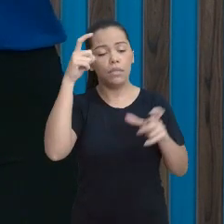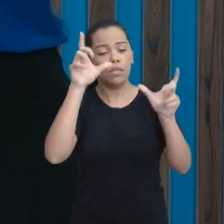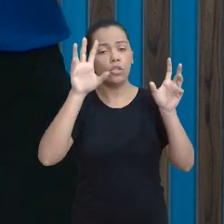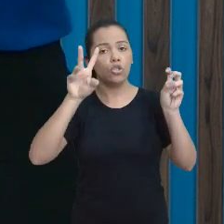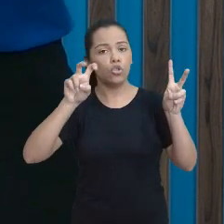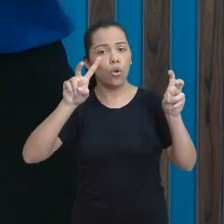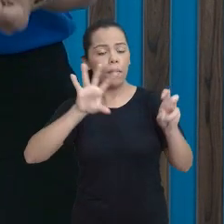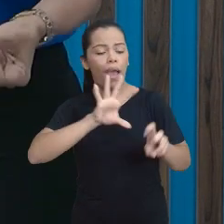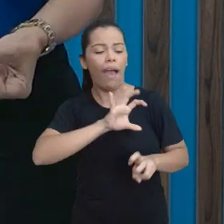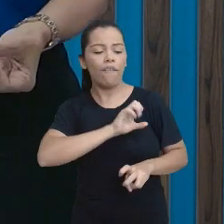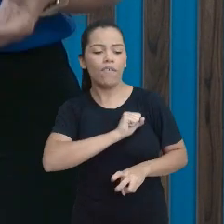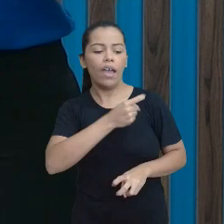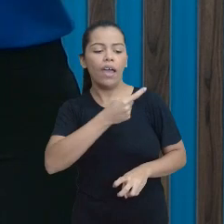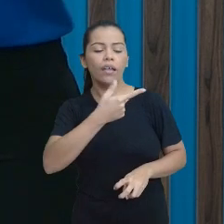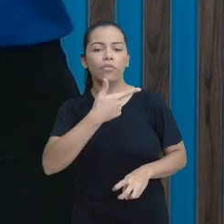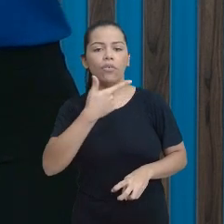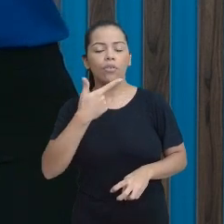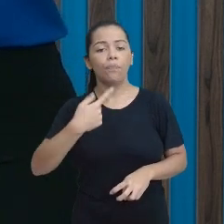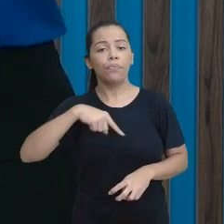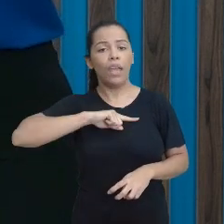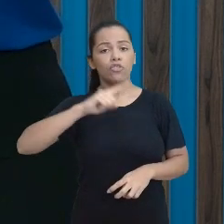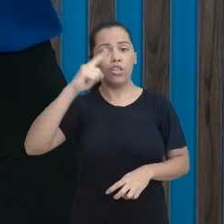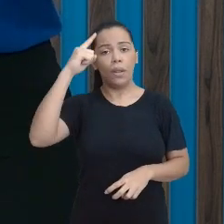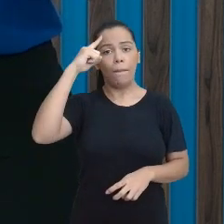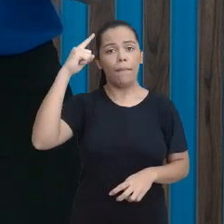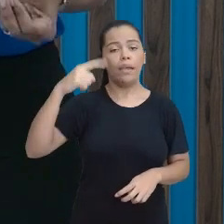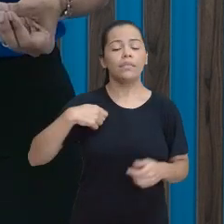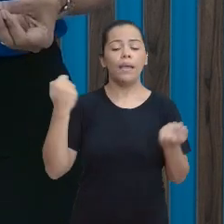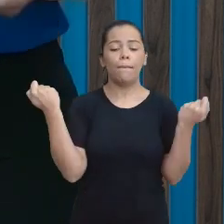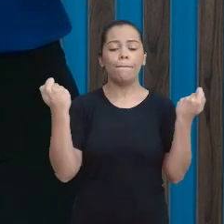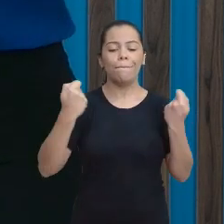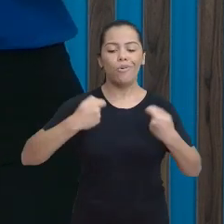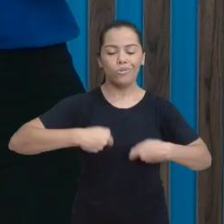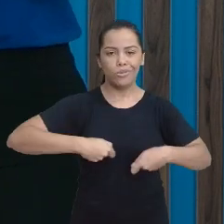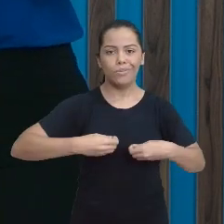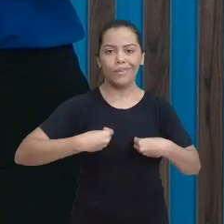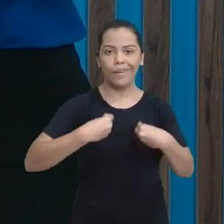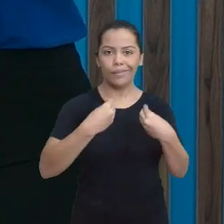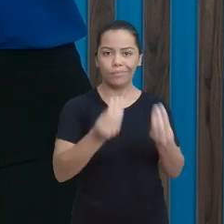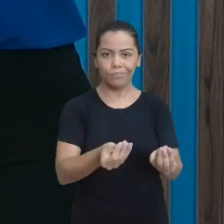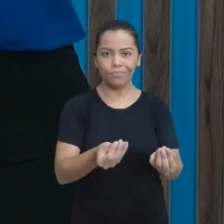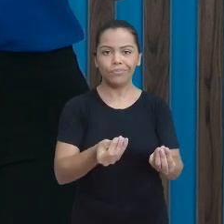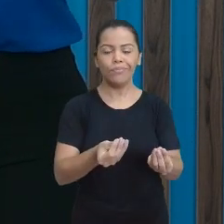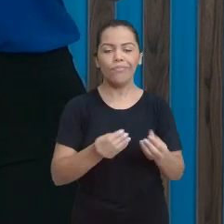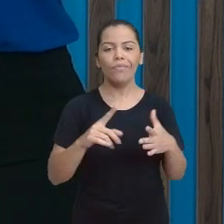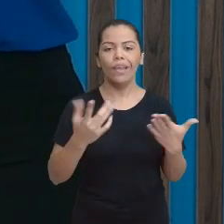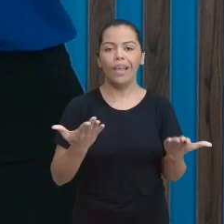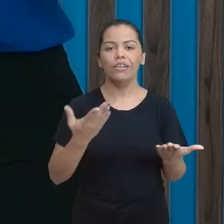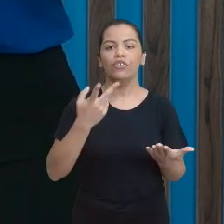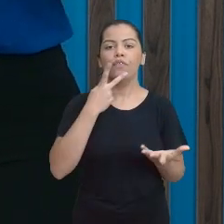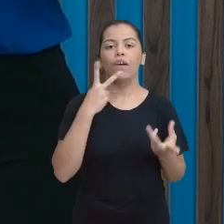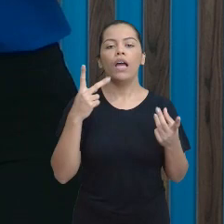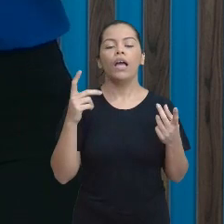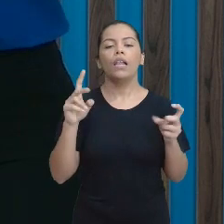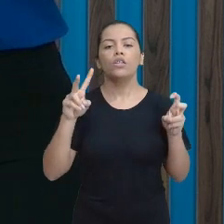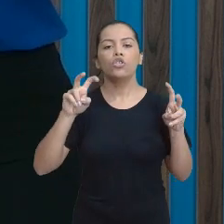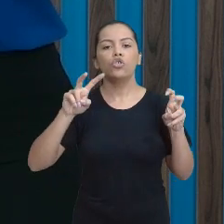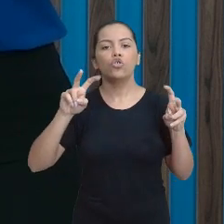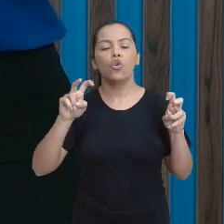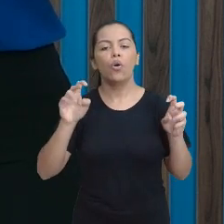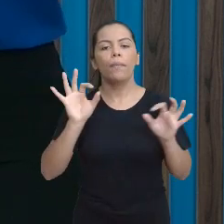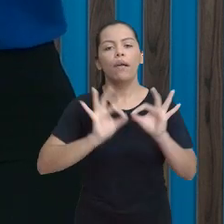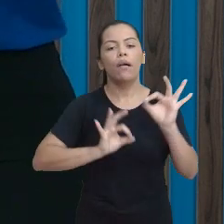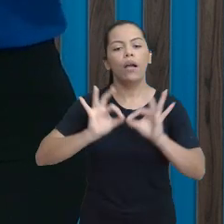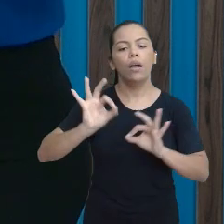pensando em oportunizar, a gente está pensando em possibilitar. E a gente está falando configurada no que a